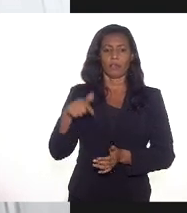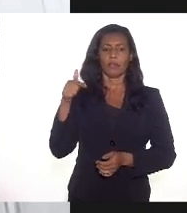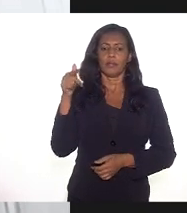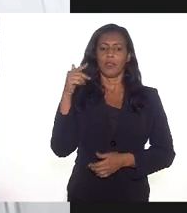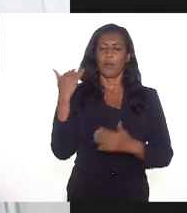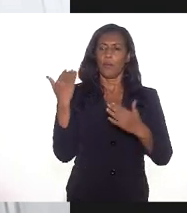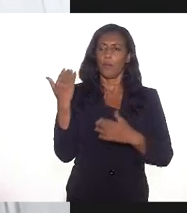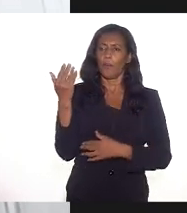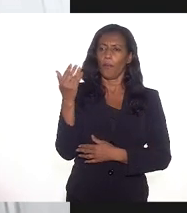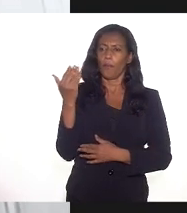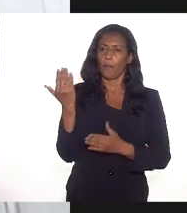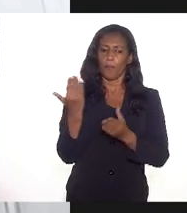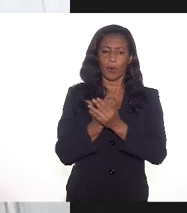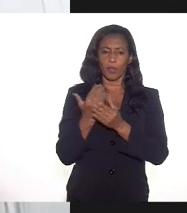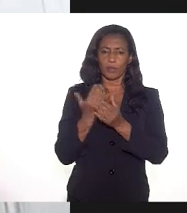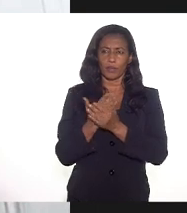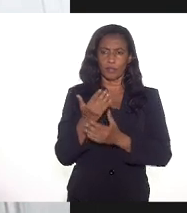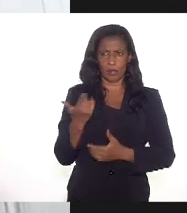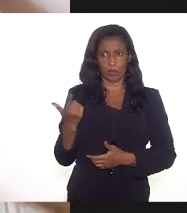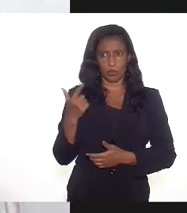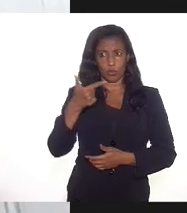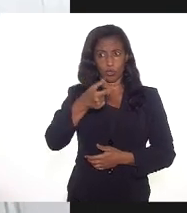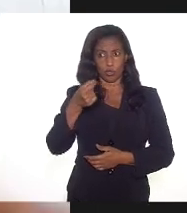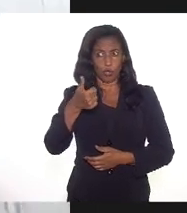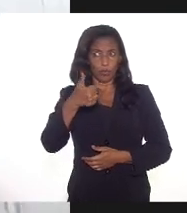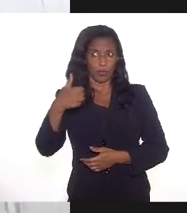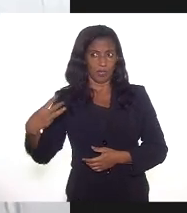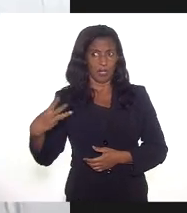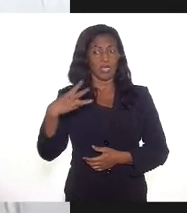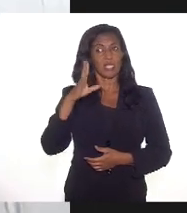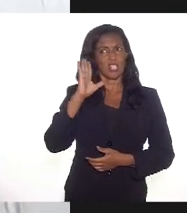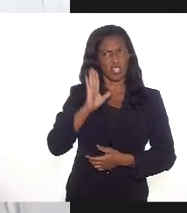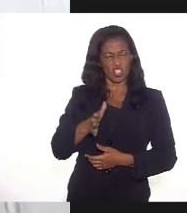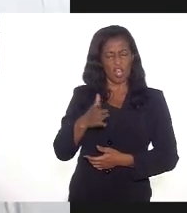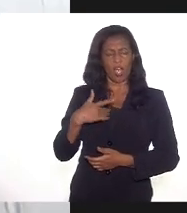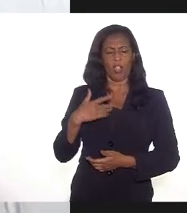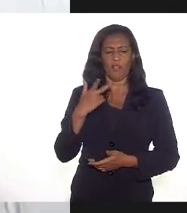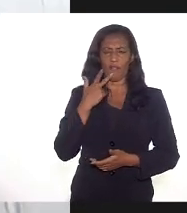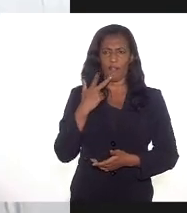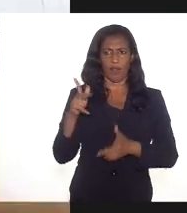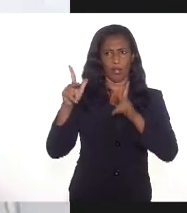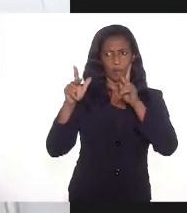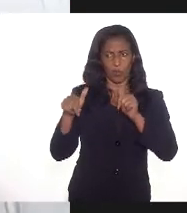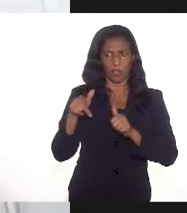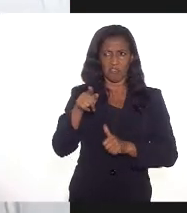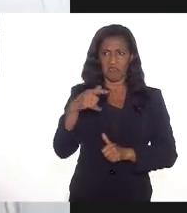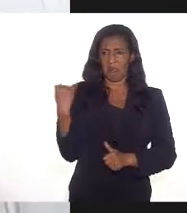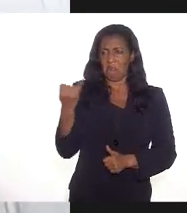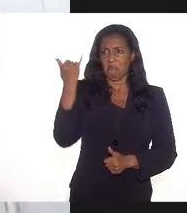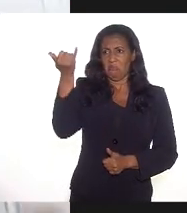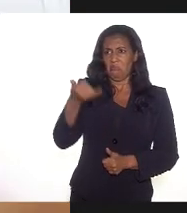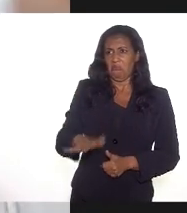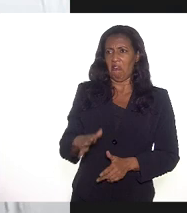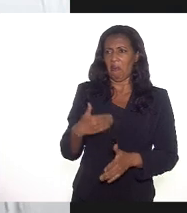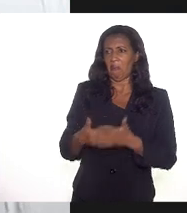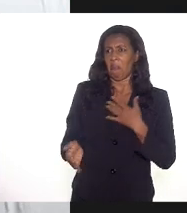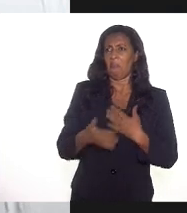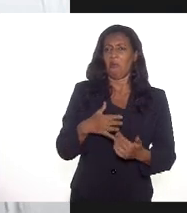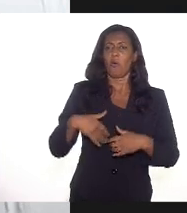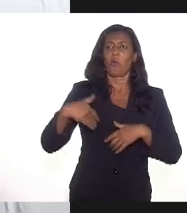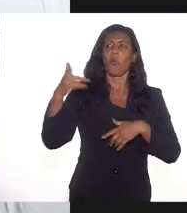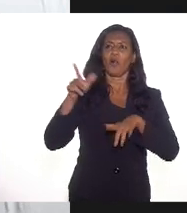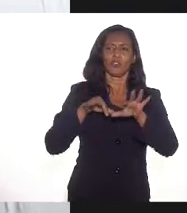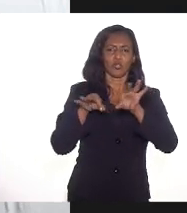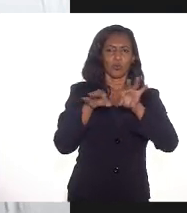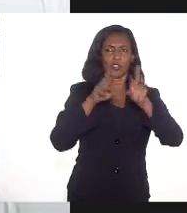de 2013, que trata do mesmo tema. Mas essa questão o senhor já pacificou dizendo que pouco importa, pode ter quantos projetos